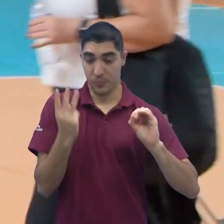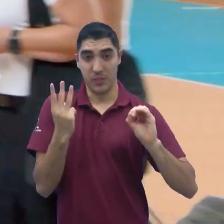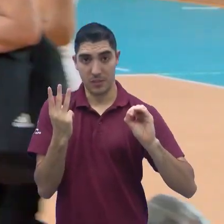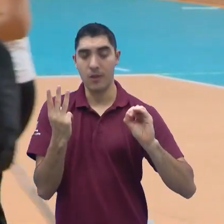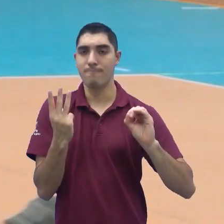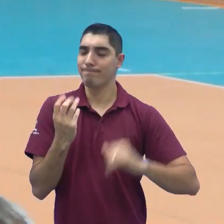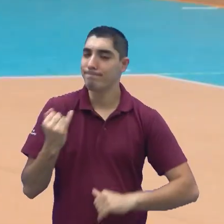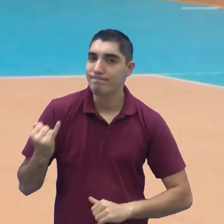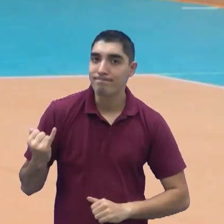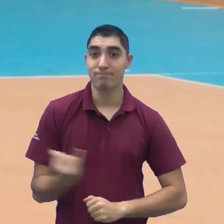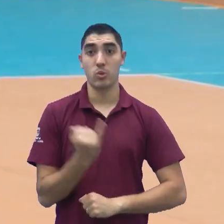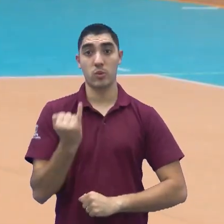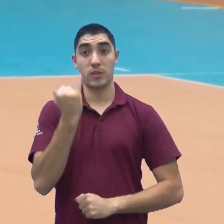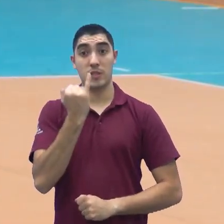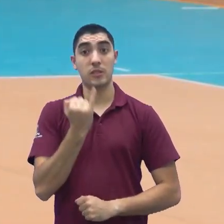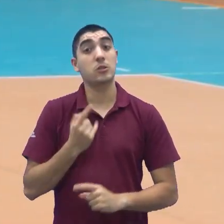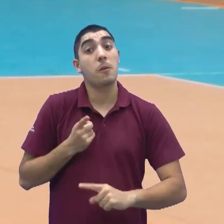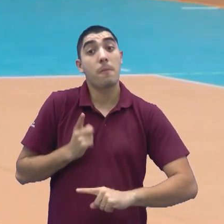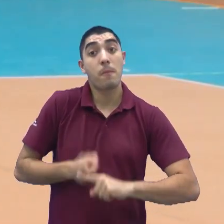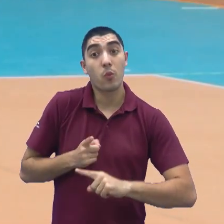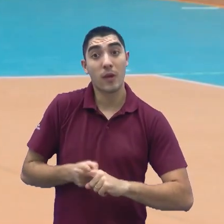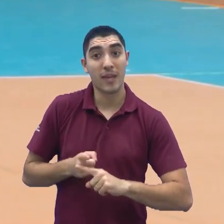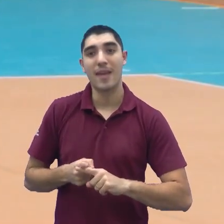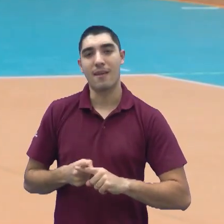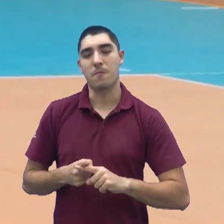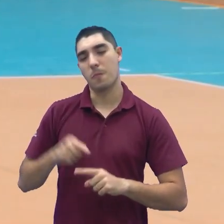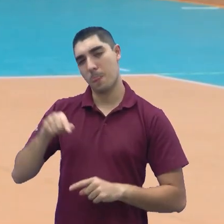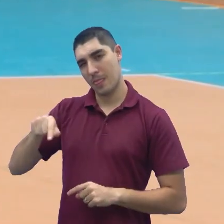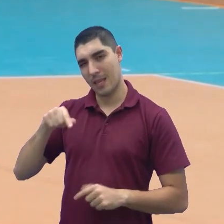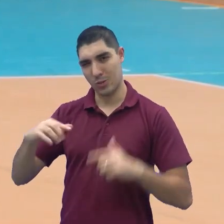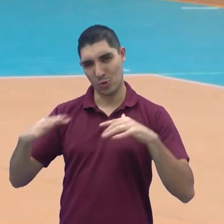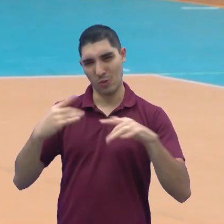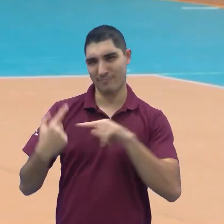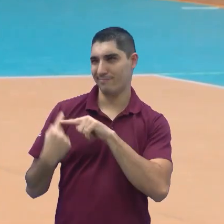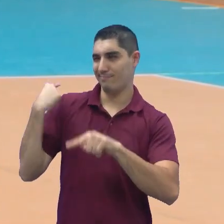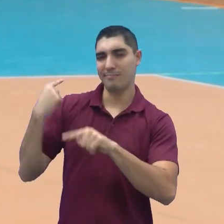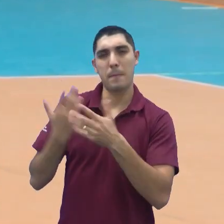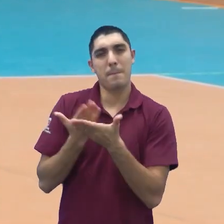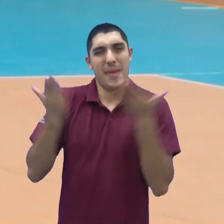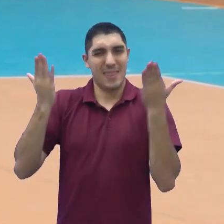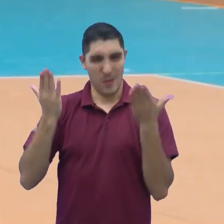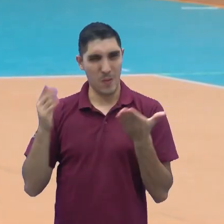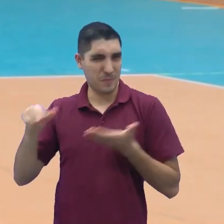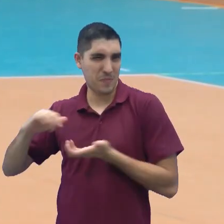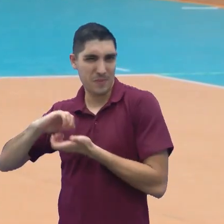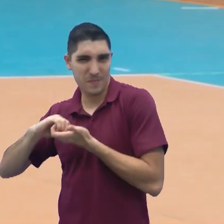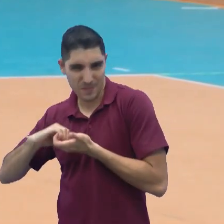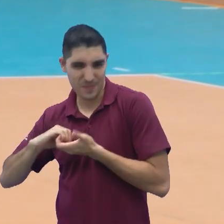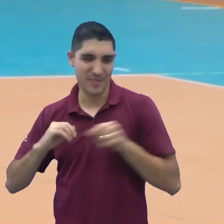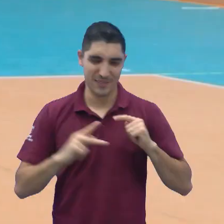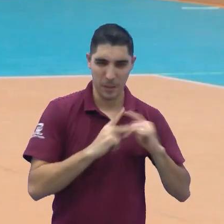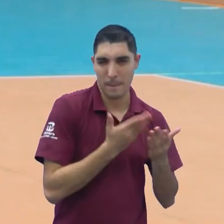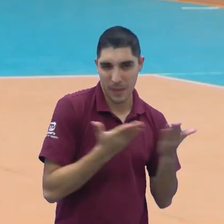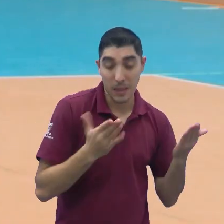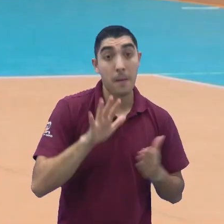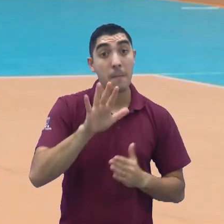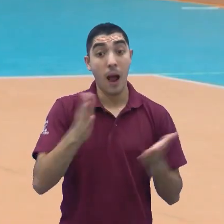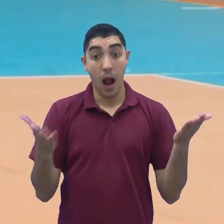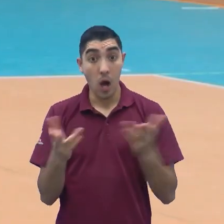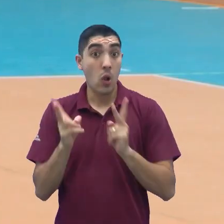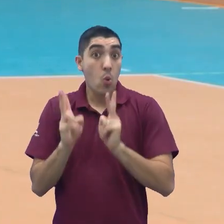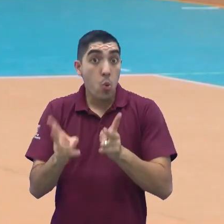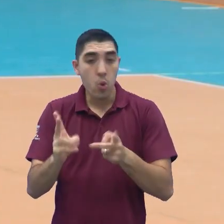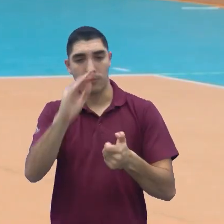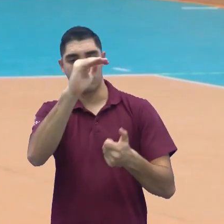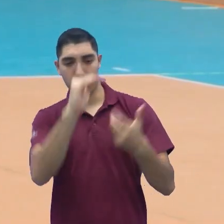porque o São José se reabilita da derrota na última rodada para Monte Carmelo, mas principalmente porque a equipe se mantém fora da